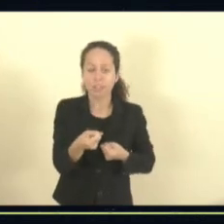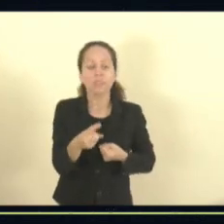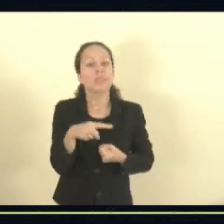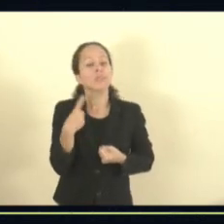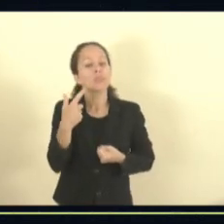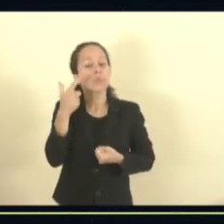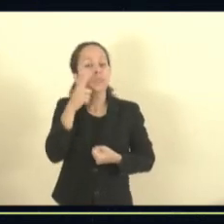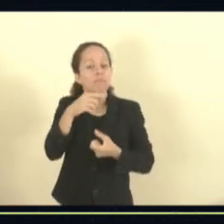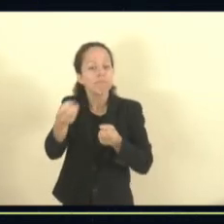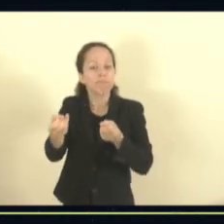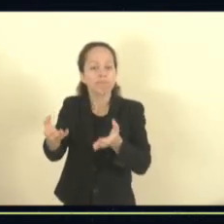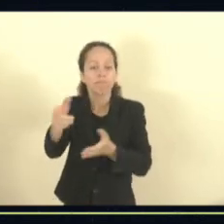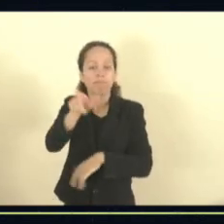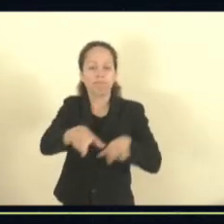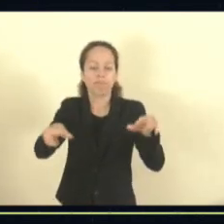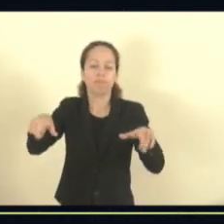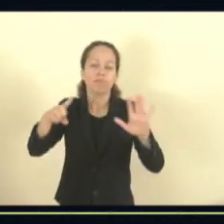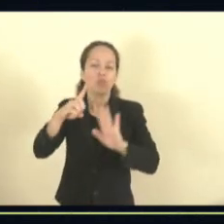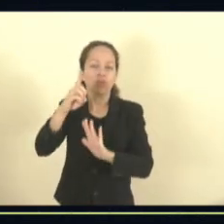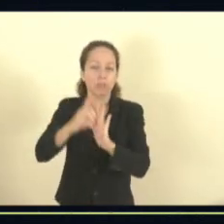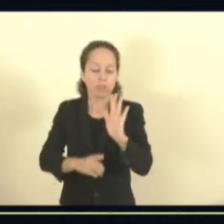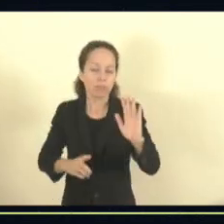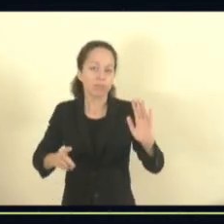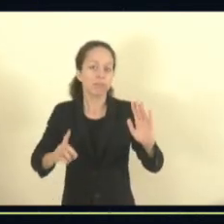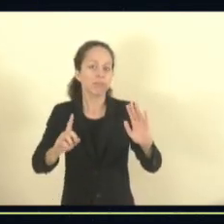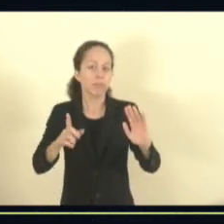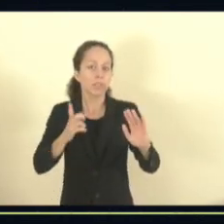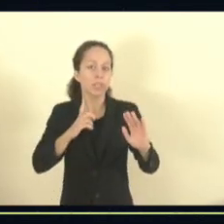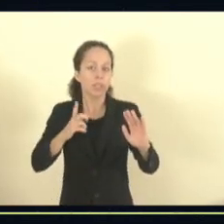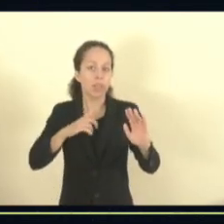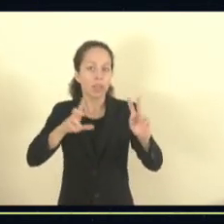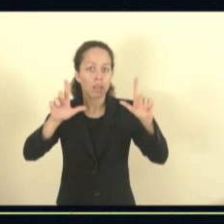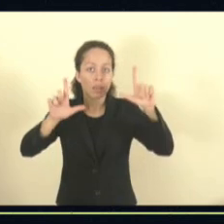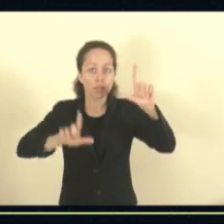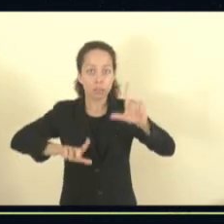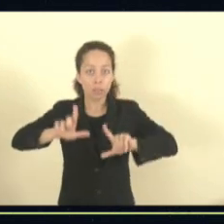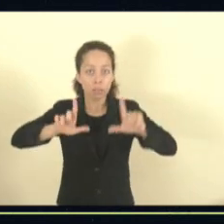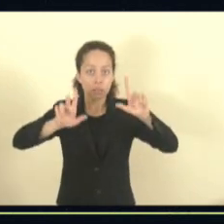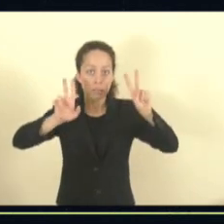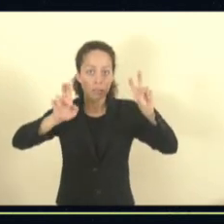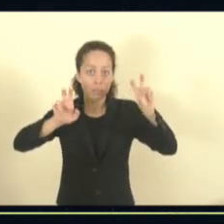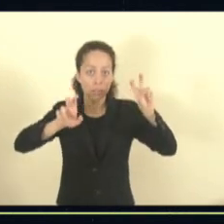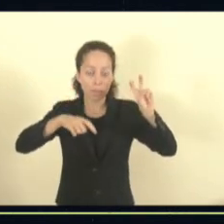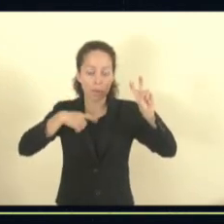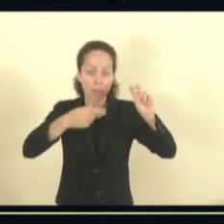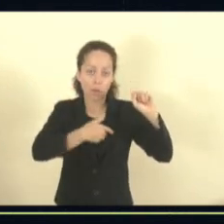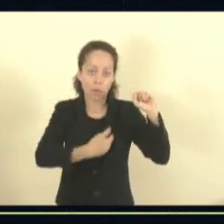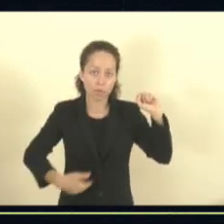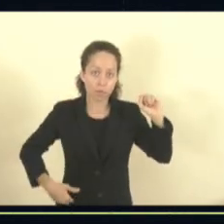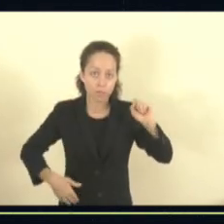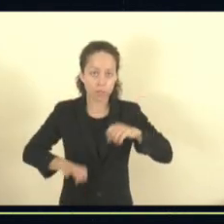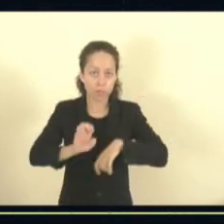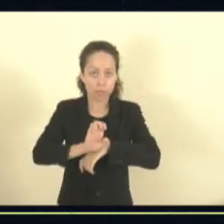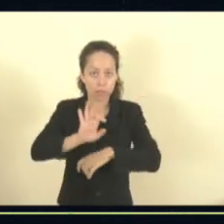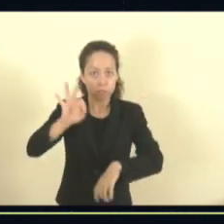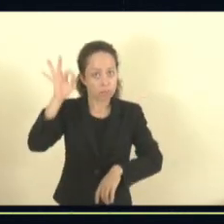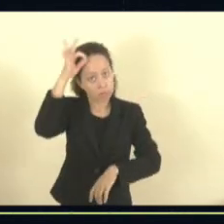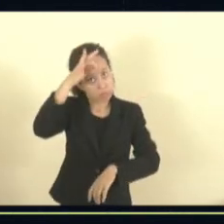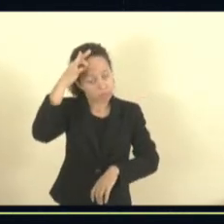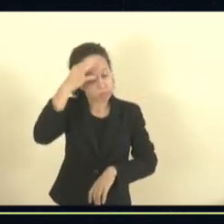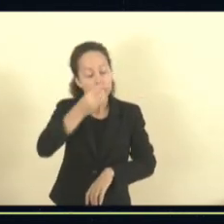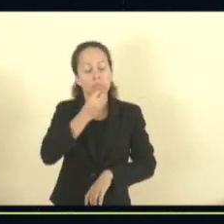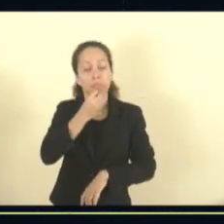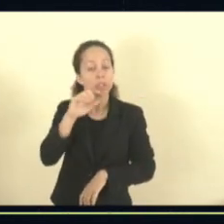o direito a eles de se manifestarem numa matéria que chegar do governo do estado, no intuito de ajudá-los, e nós podemos, talvez, fazer